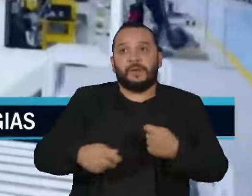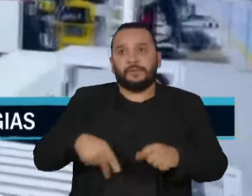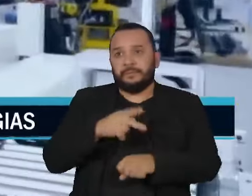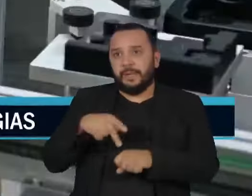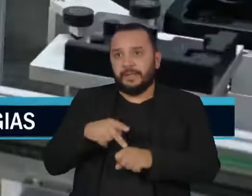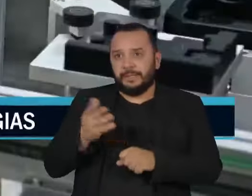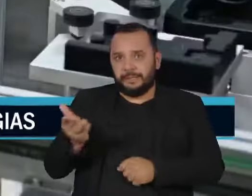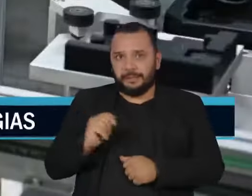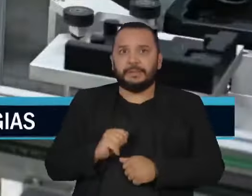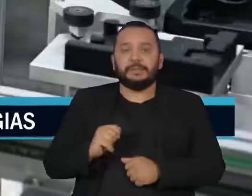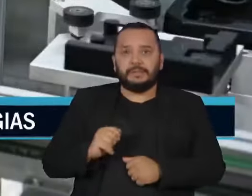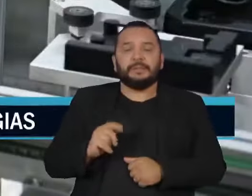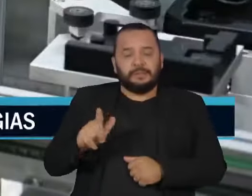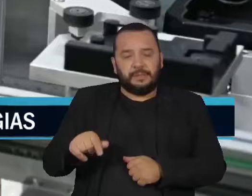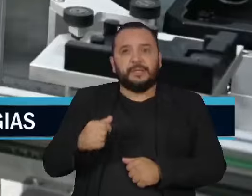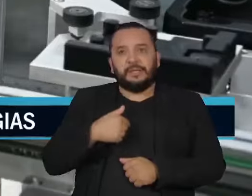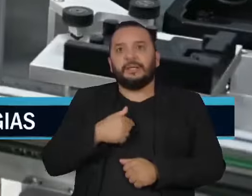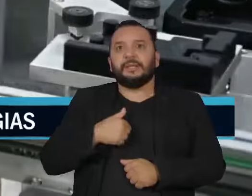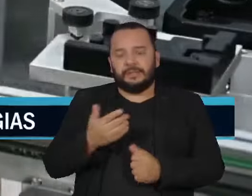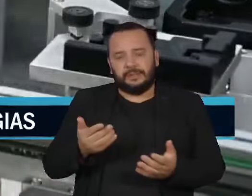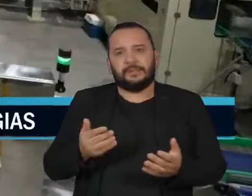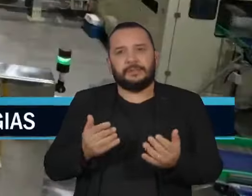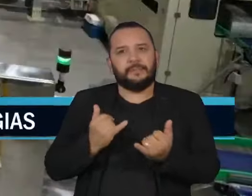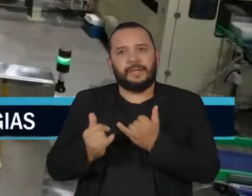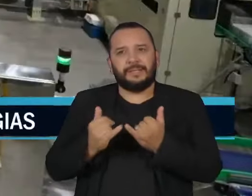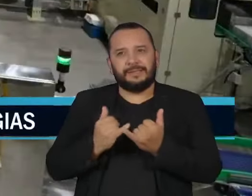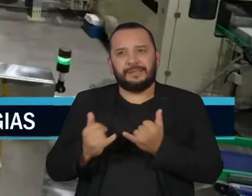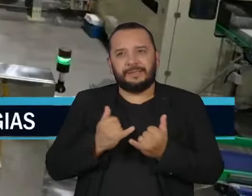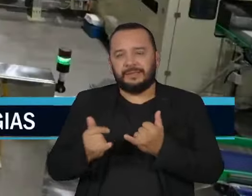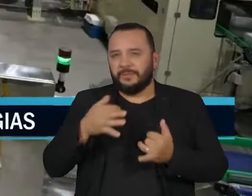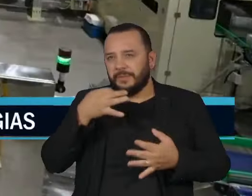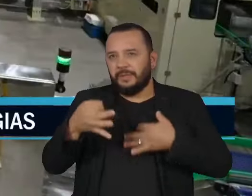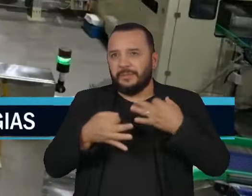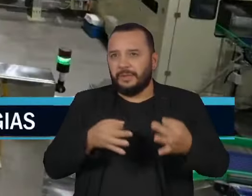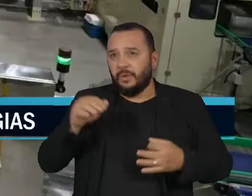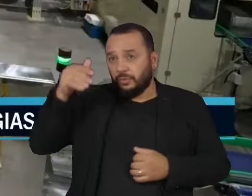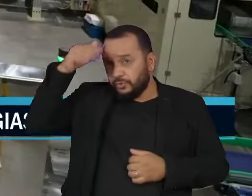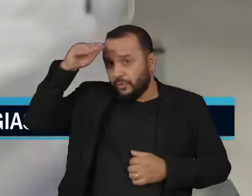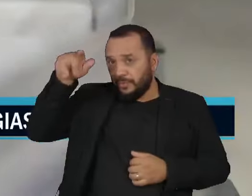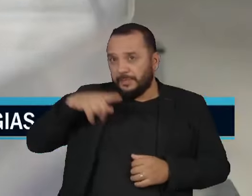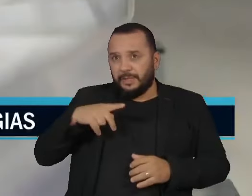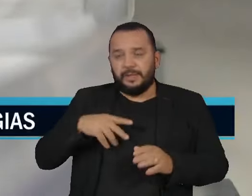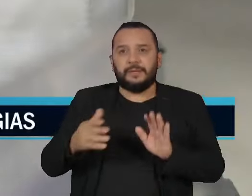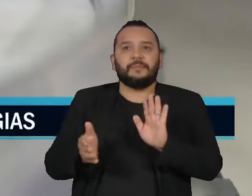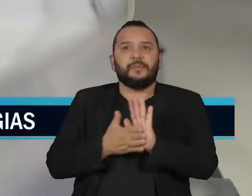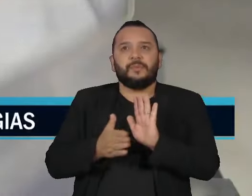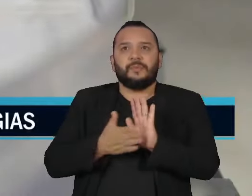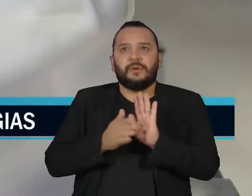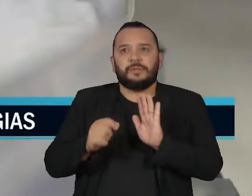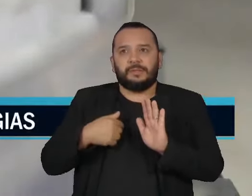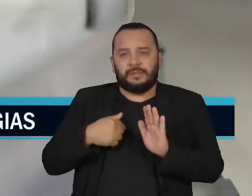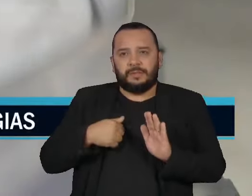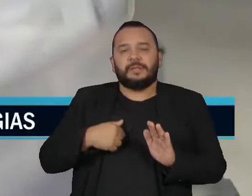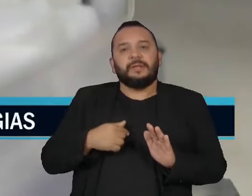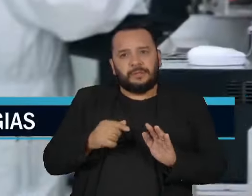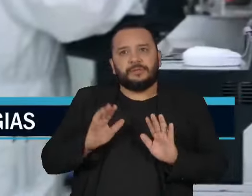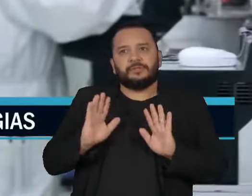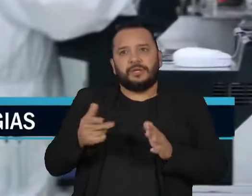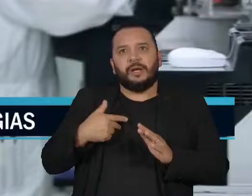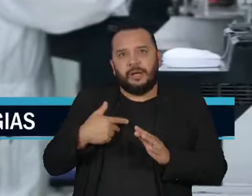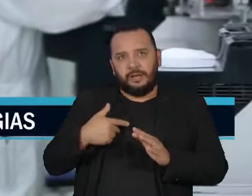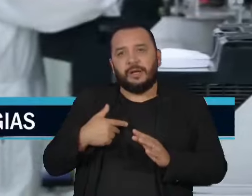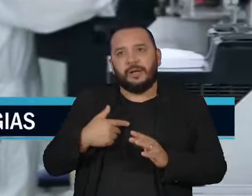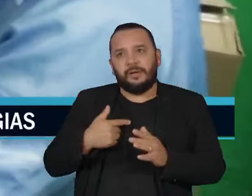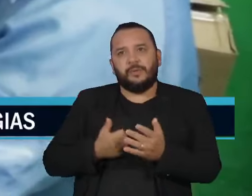também são semelhantes, mas diferentes na abordagem. Trump propõe tarifas de importação de 10% para todos